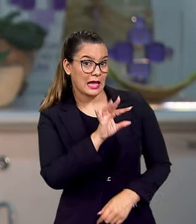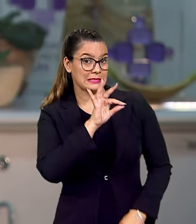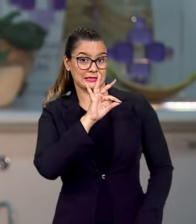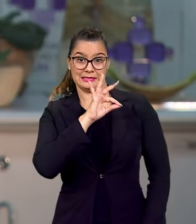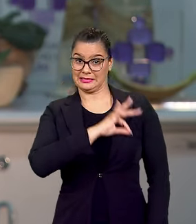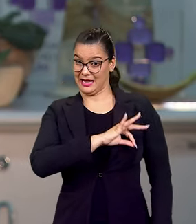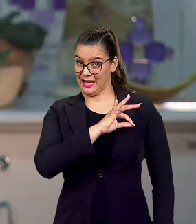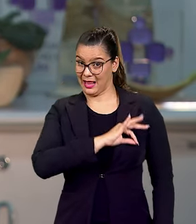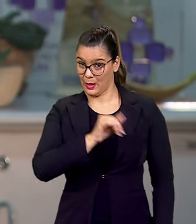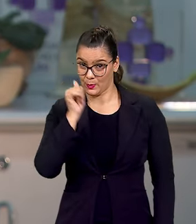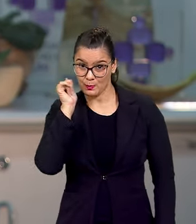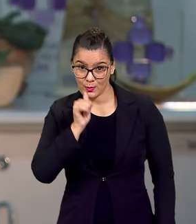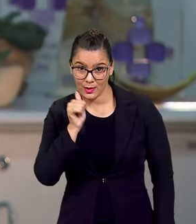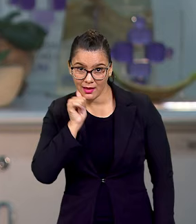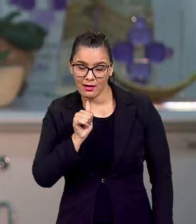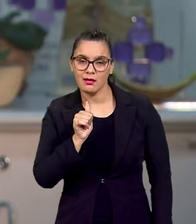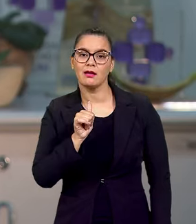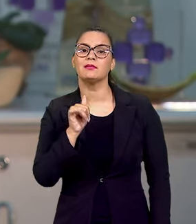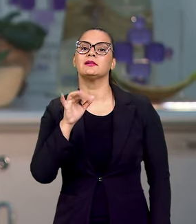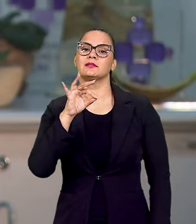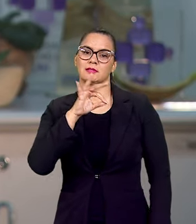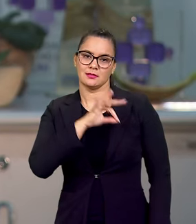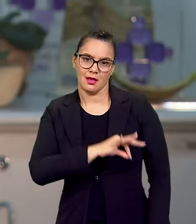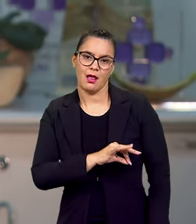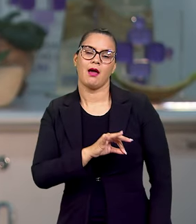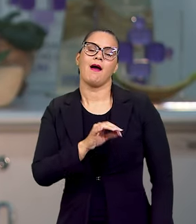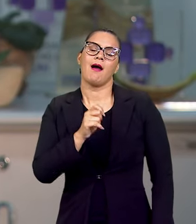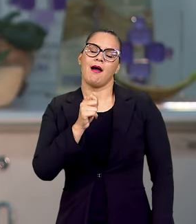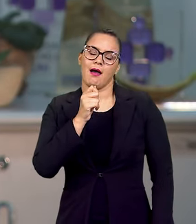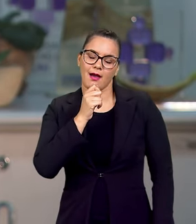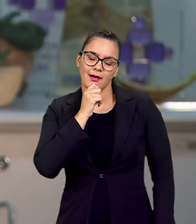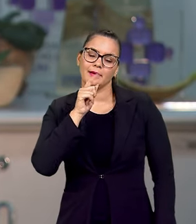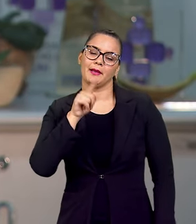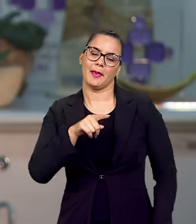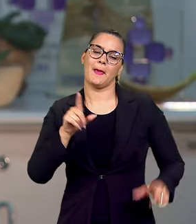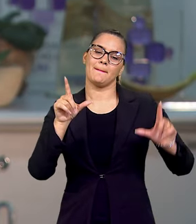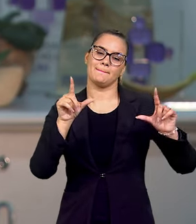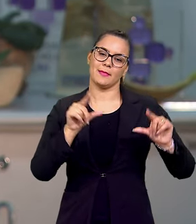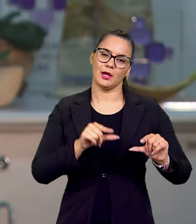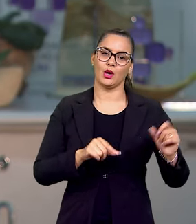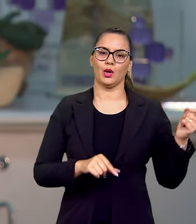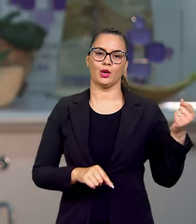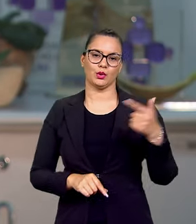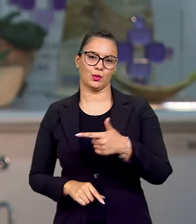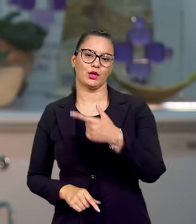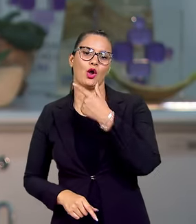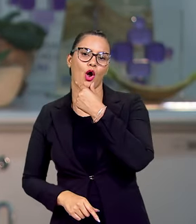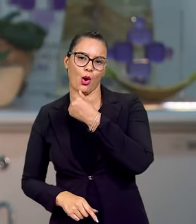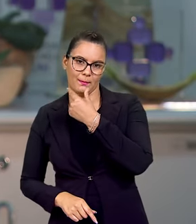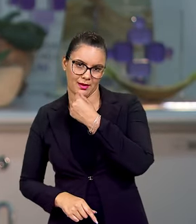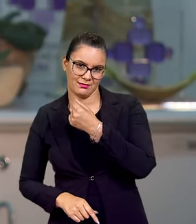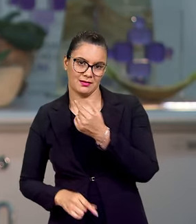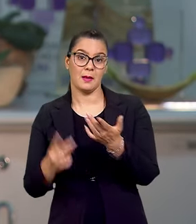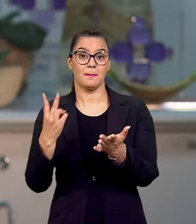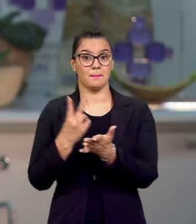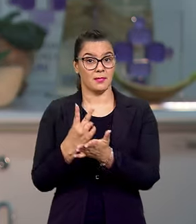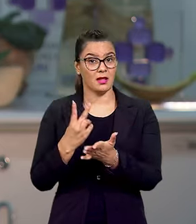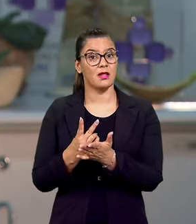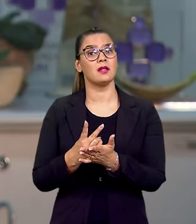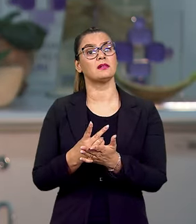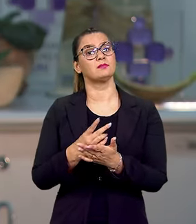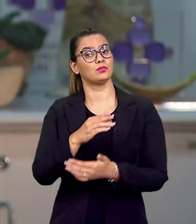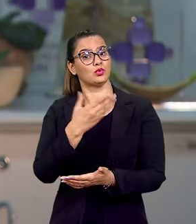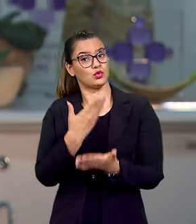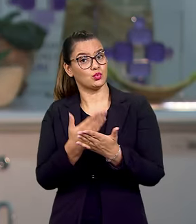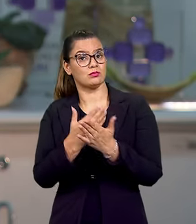vai olhar para a renda dessas mulheres, a nossa renda ainda é menor que a dos homens, mesmo a